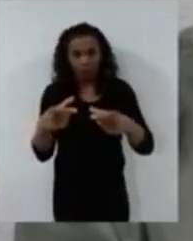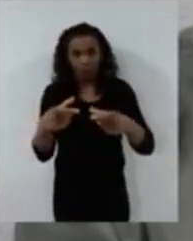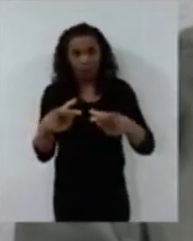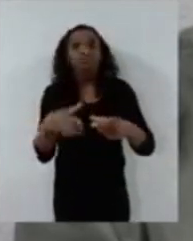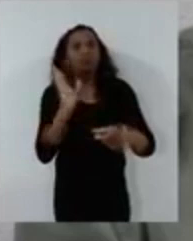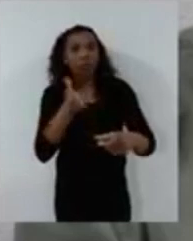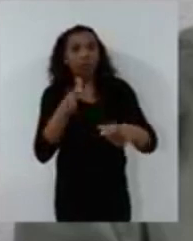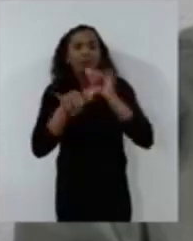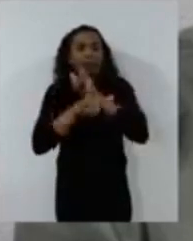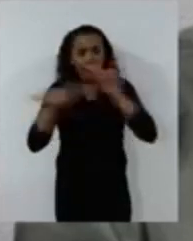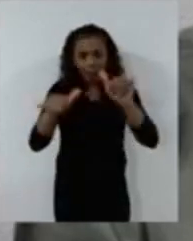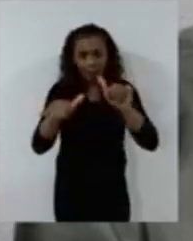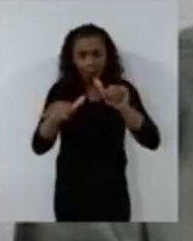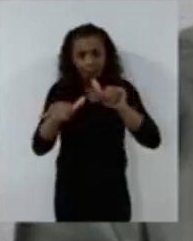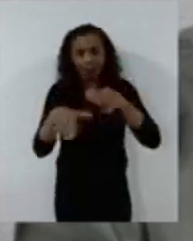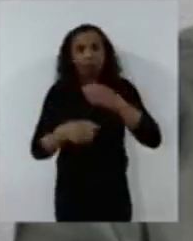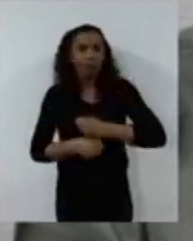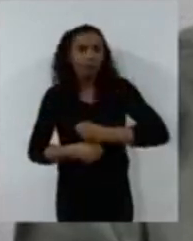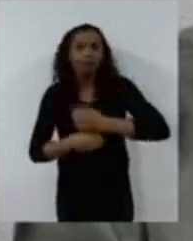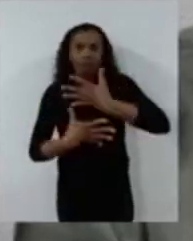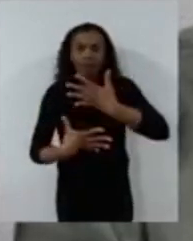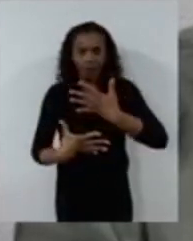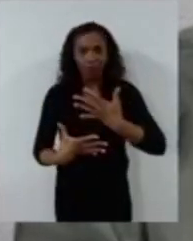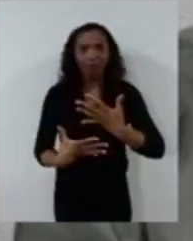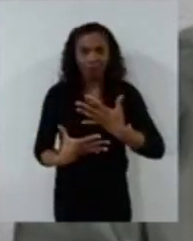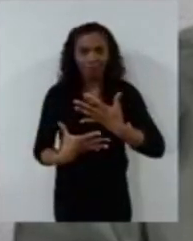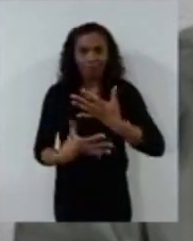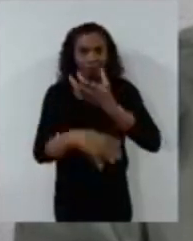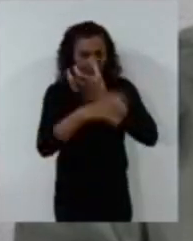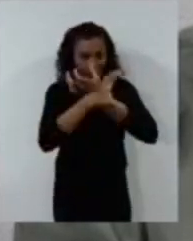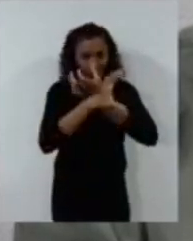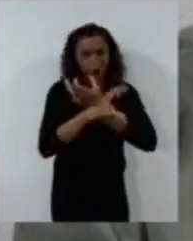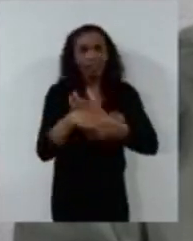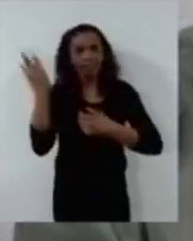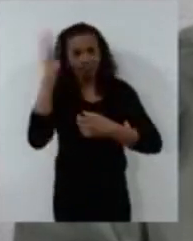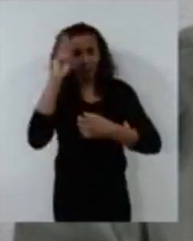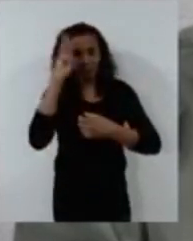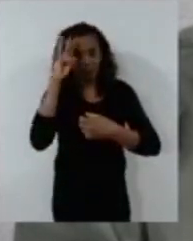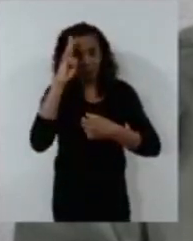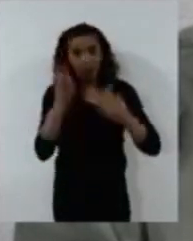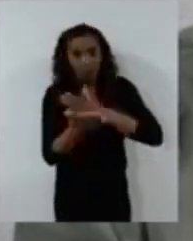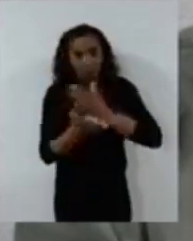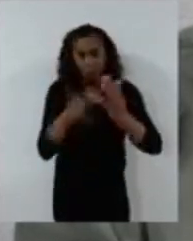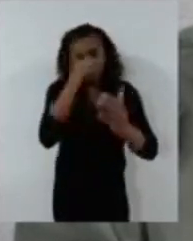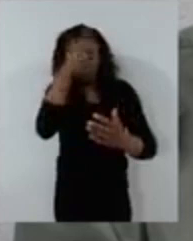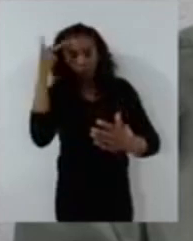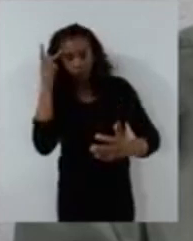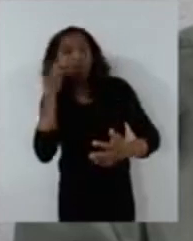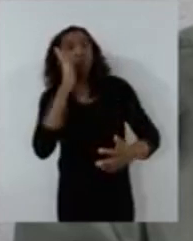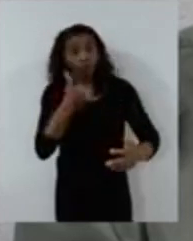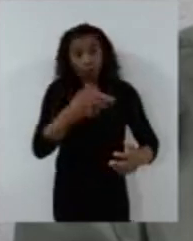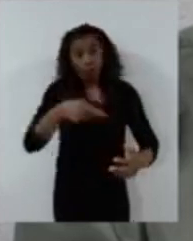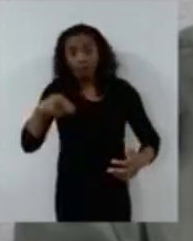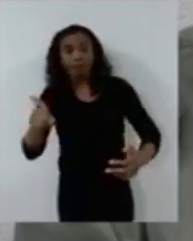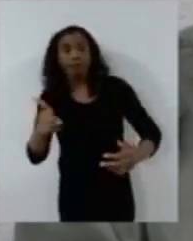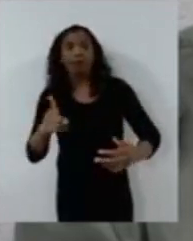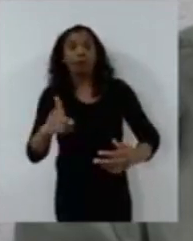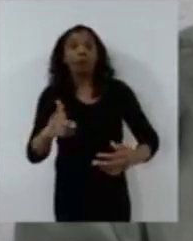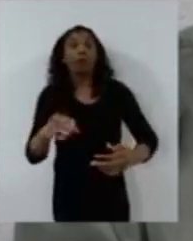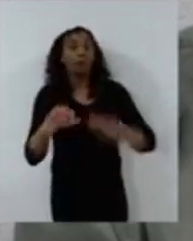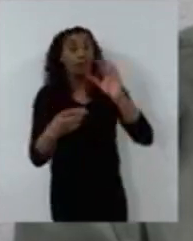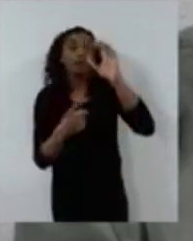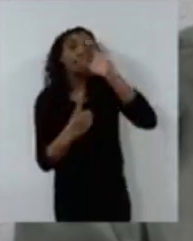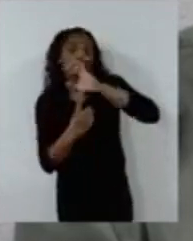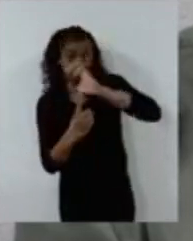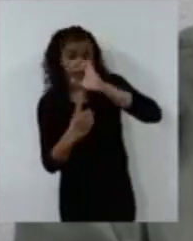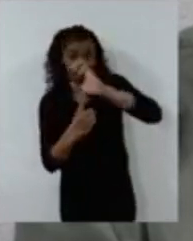terça-feira. Algumas foram encaminhadas para clínicas de recuperação de dependência